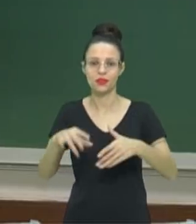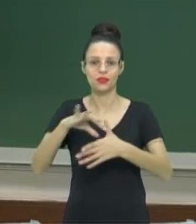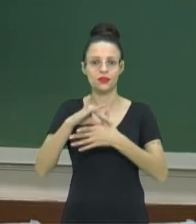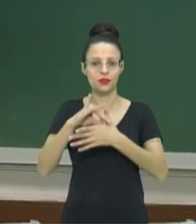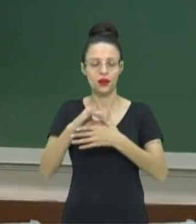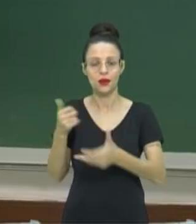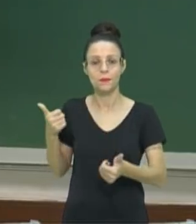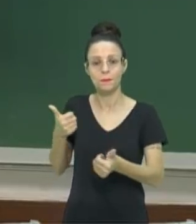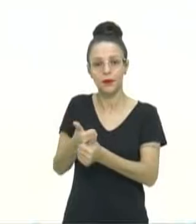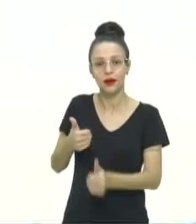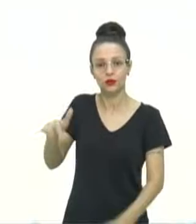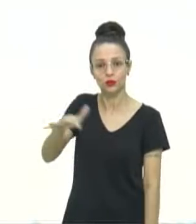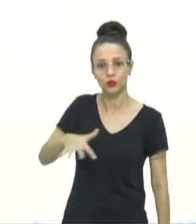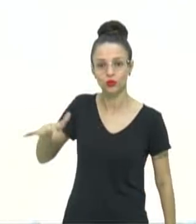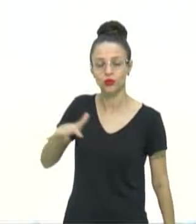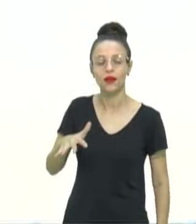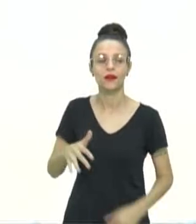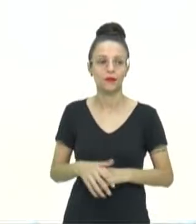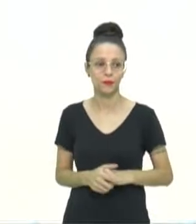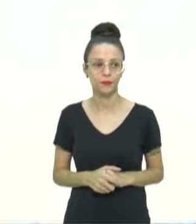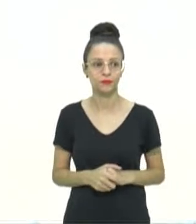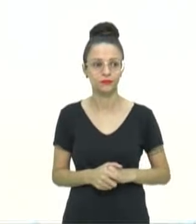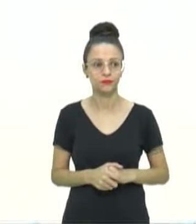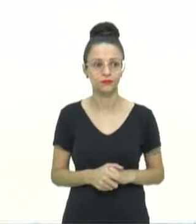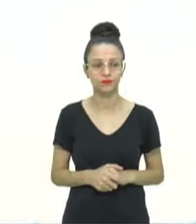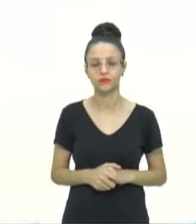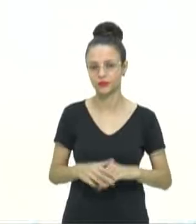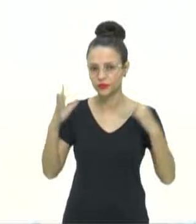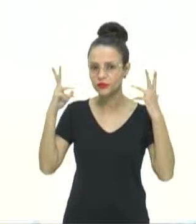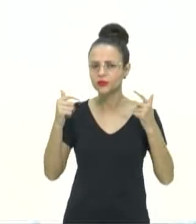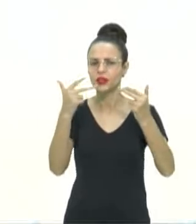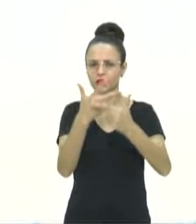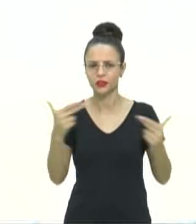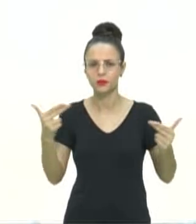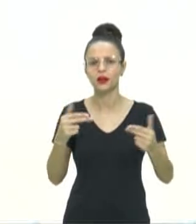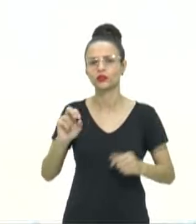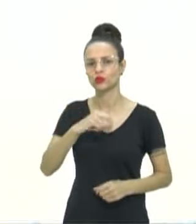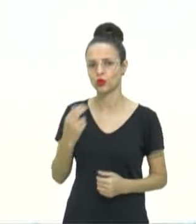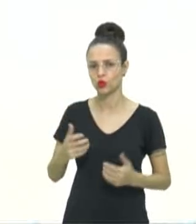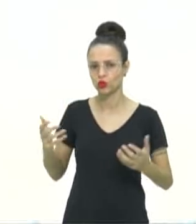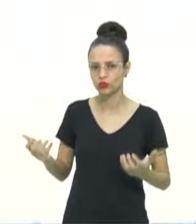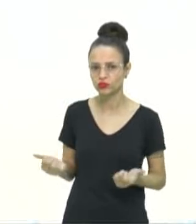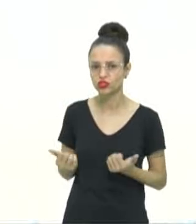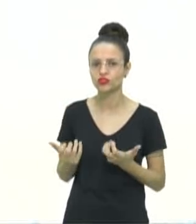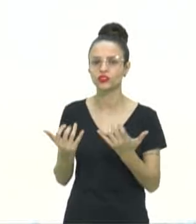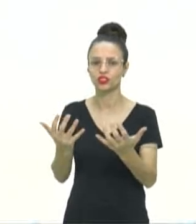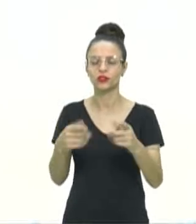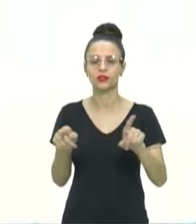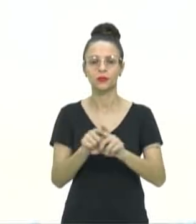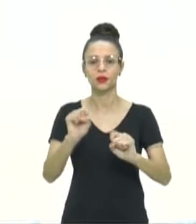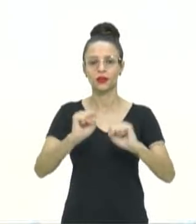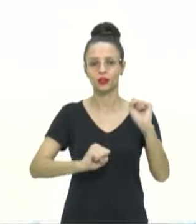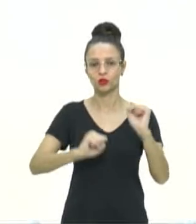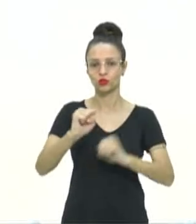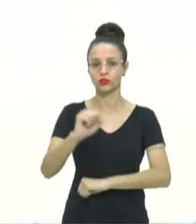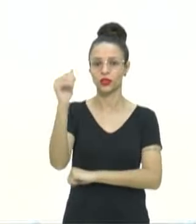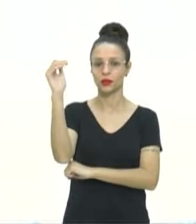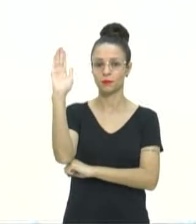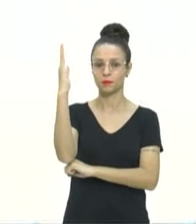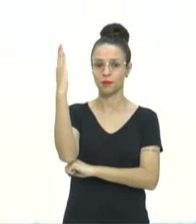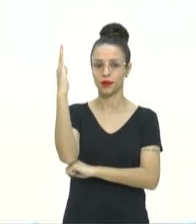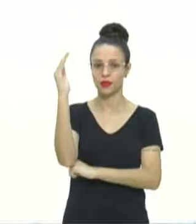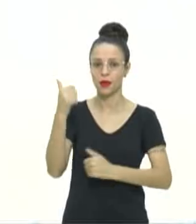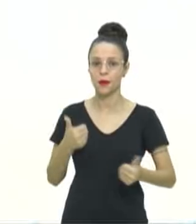perto ali das áreas de criação de animais ou de cultivo de vegetais, as indústrias madeireiras ali perto de